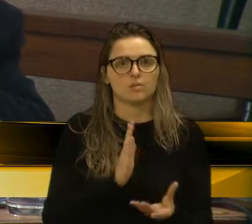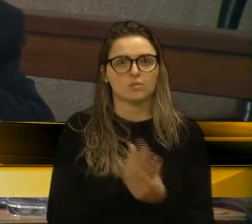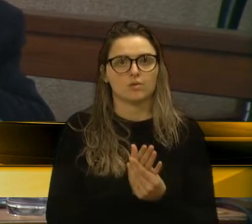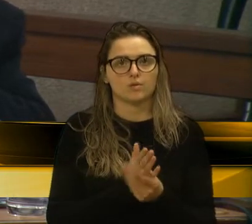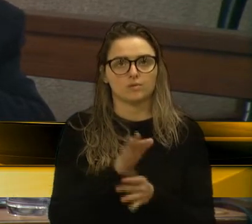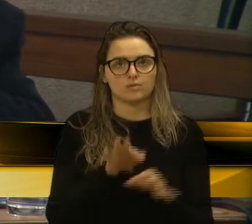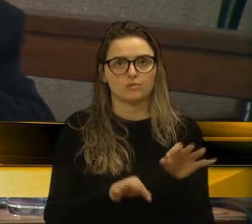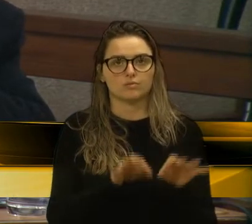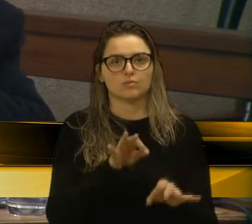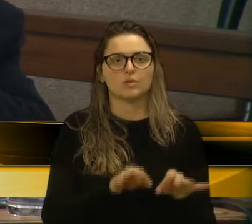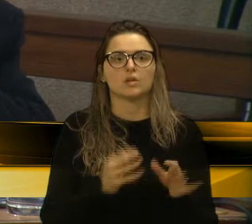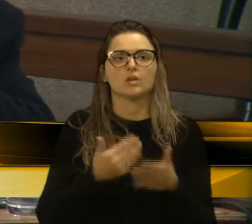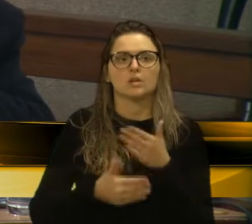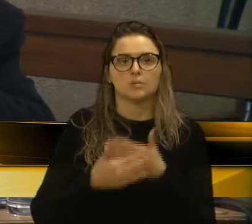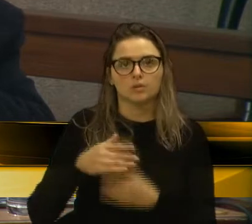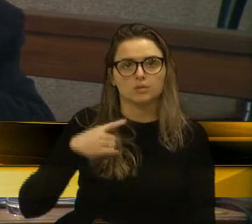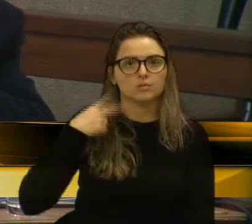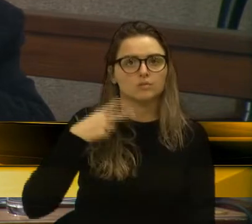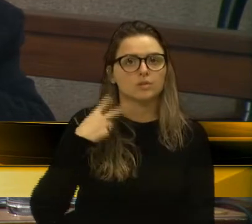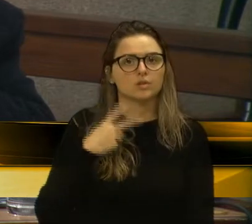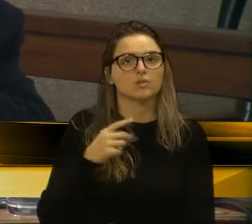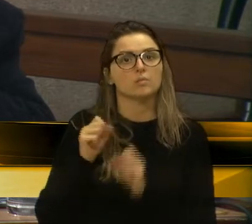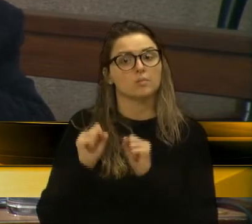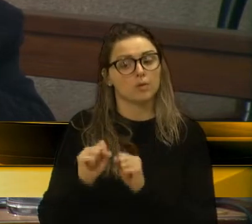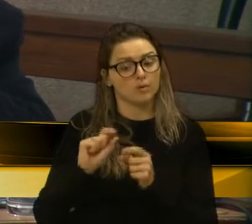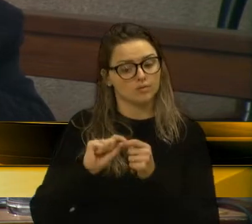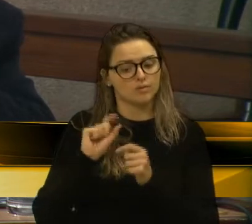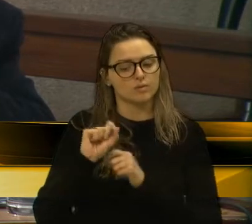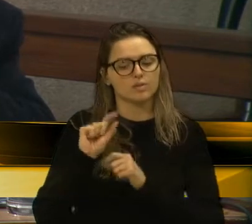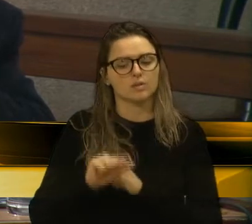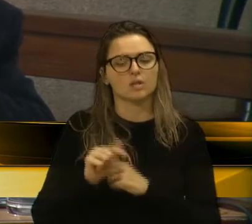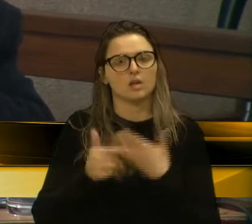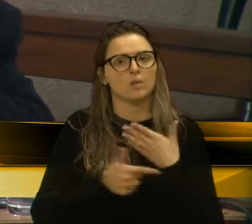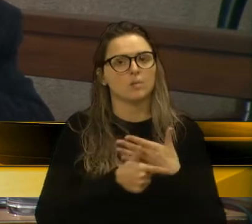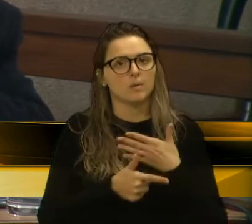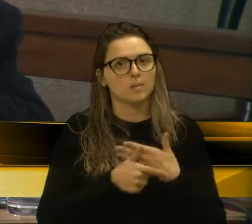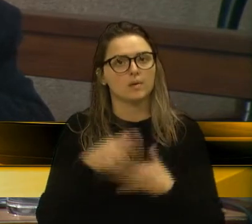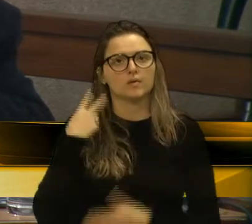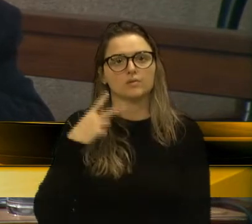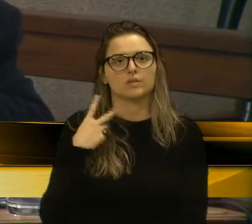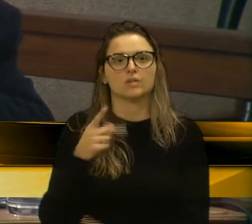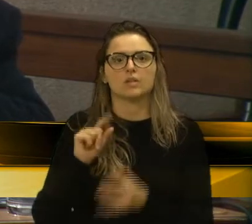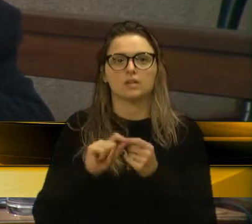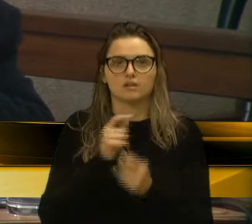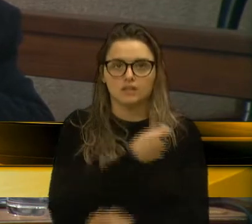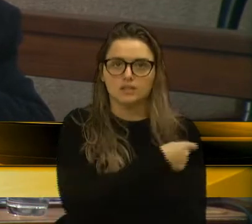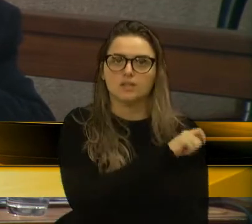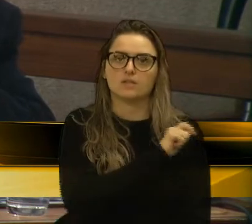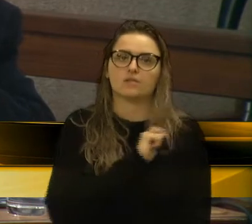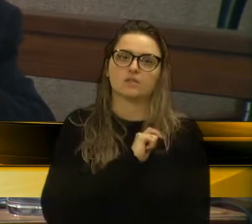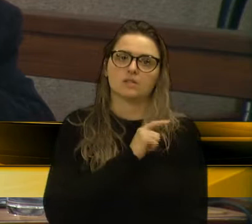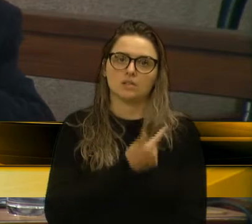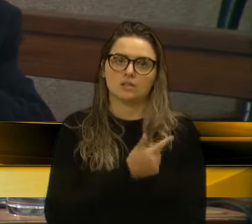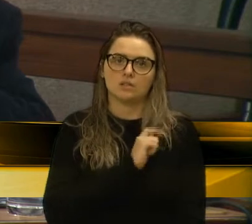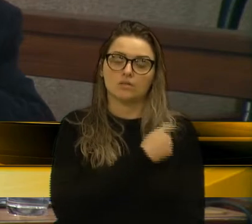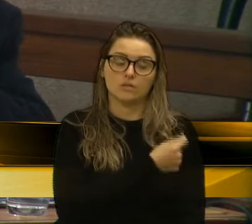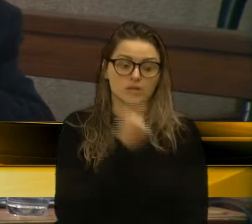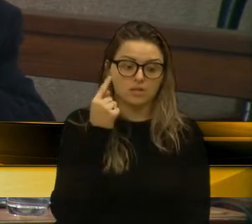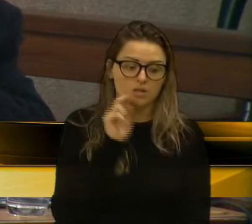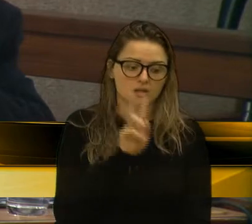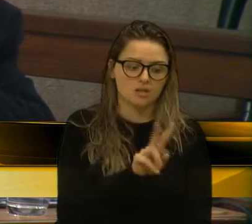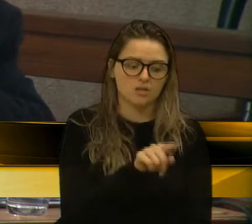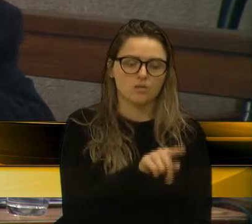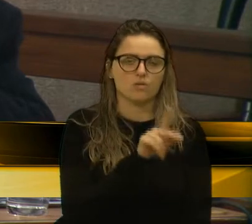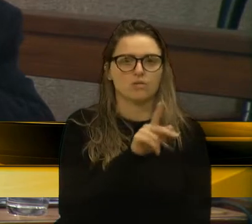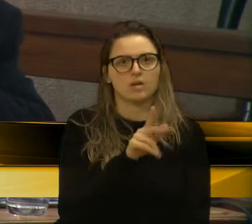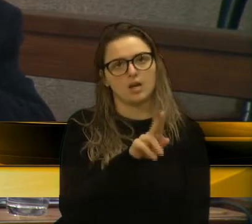judicial para que os vereadores possam cumprir aquilo que é o principal papel, fiscalização. Né? Então,